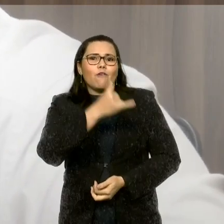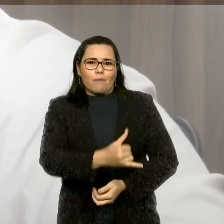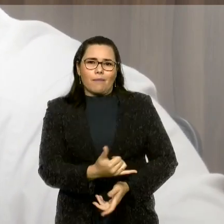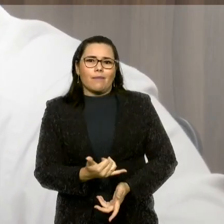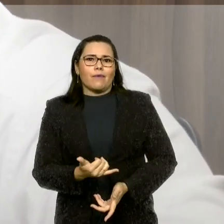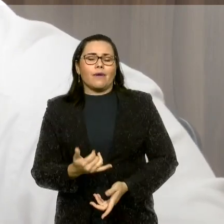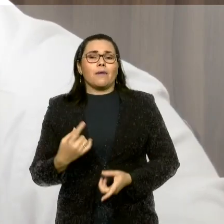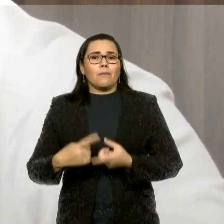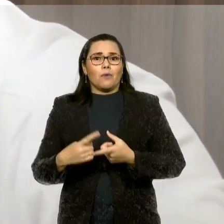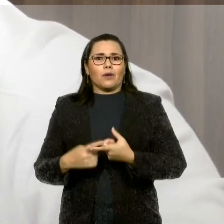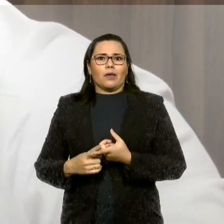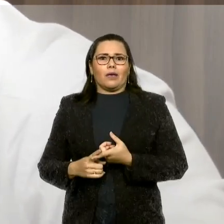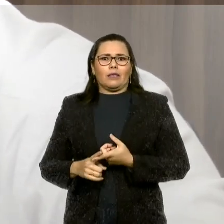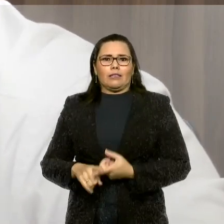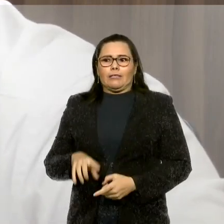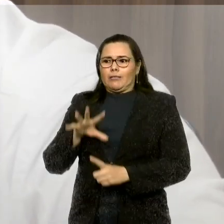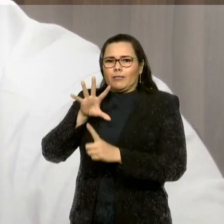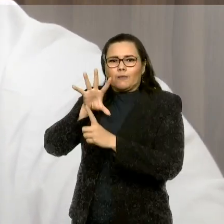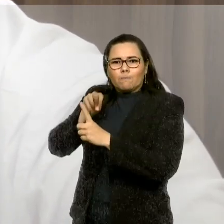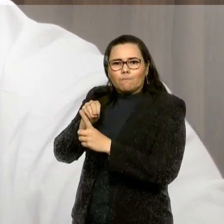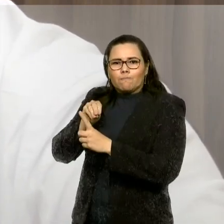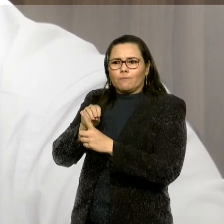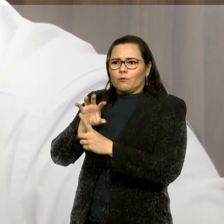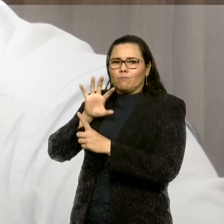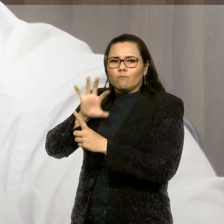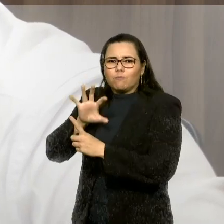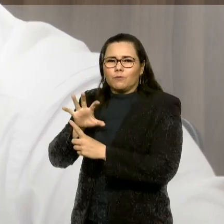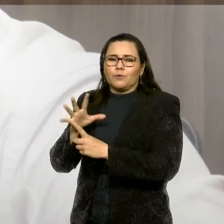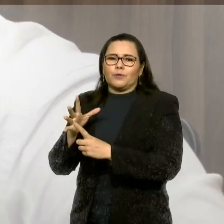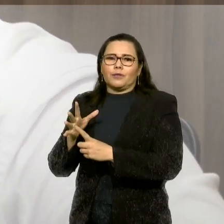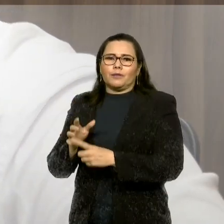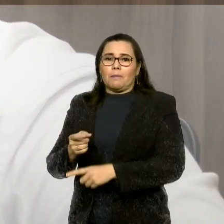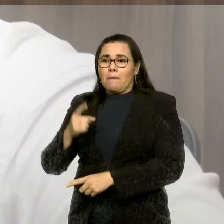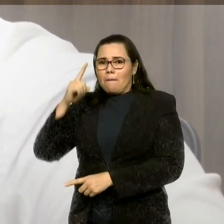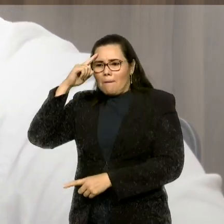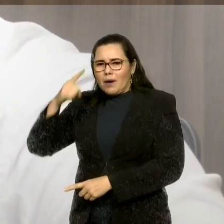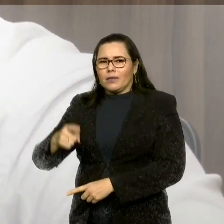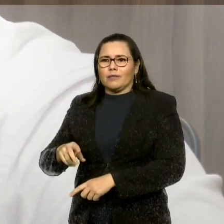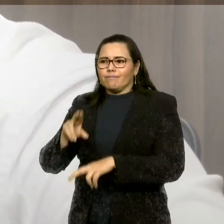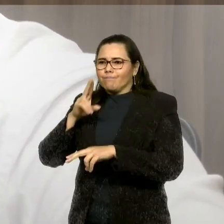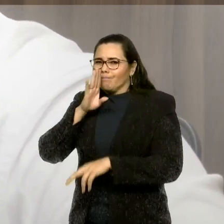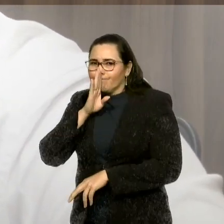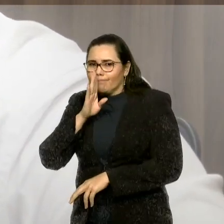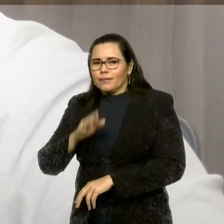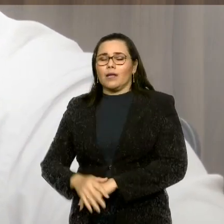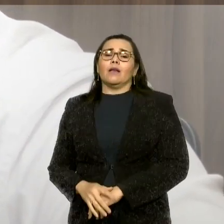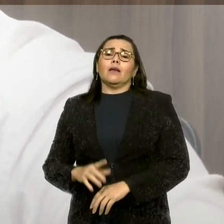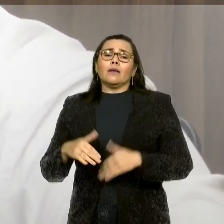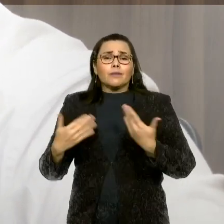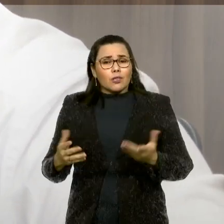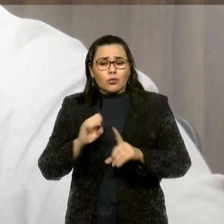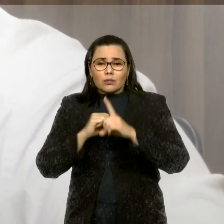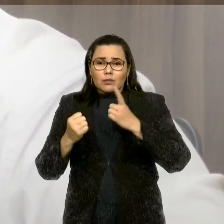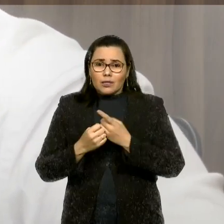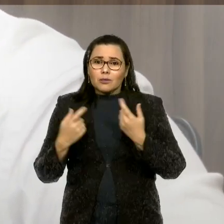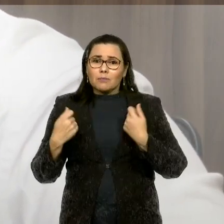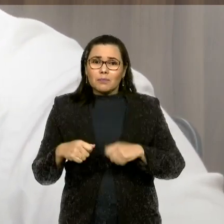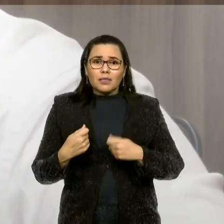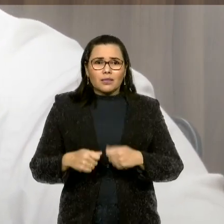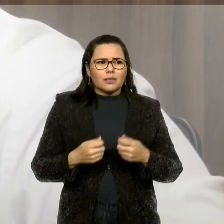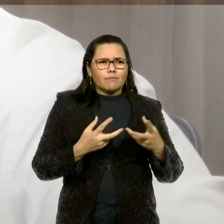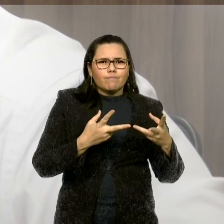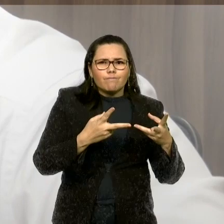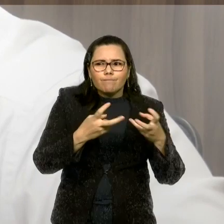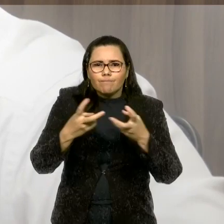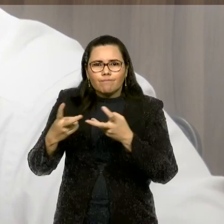ameaçadas né pelos agressores então é uma temática que toda a sociedade precisa se envolver e ficar atenta e acionar os